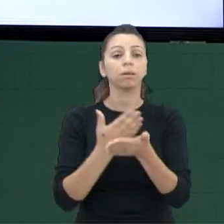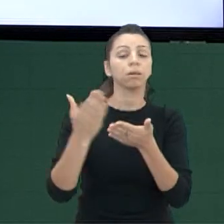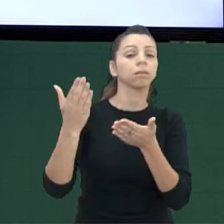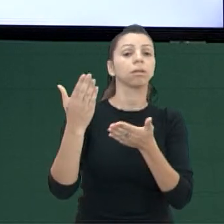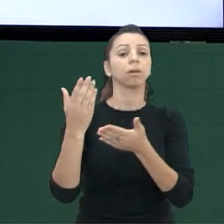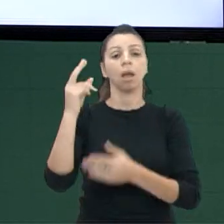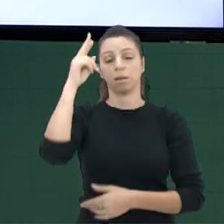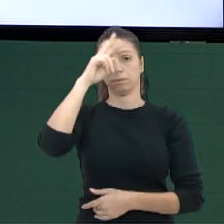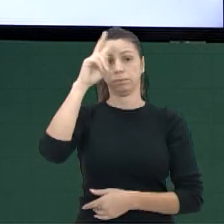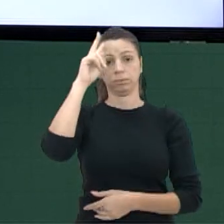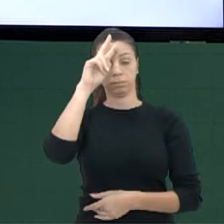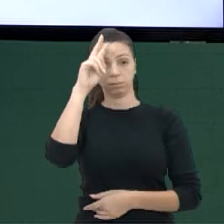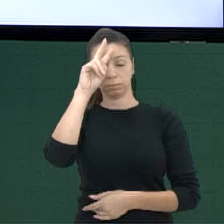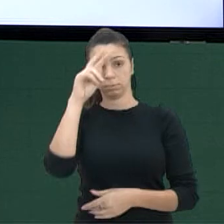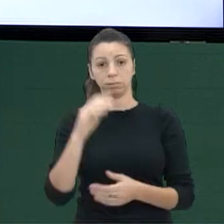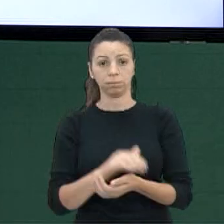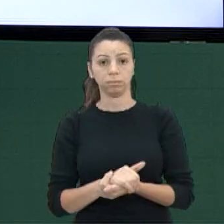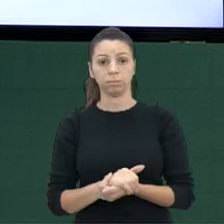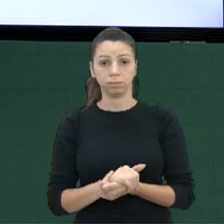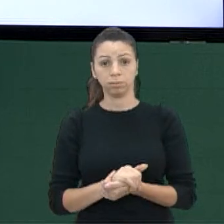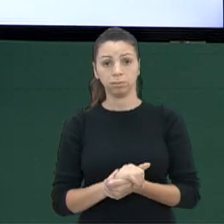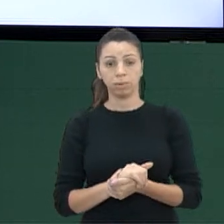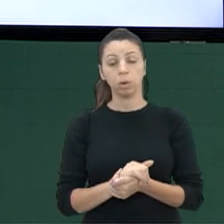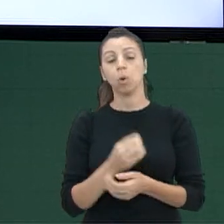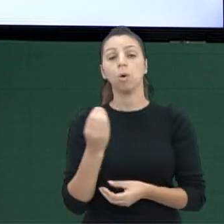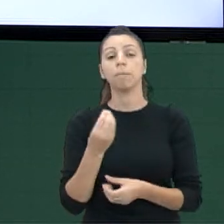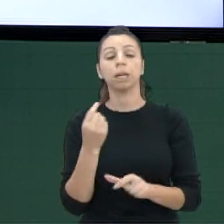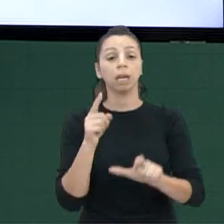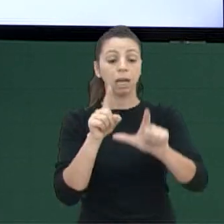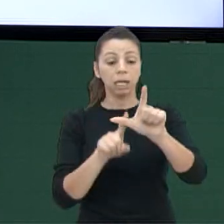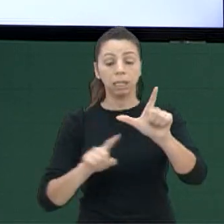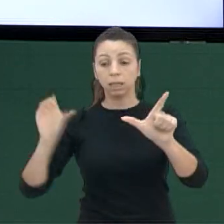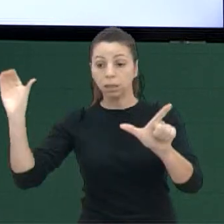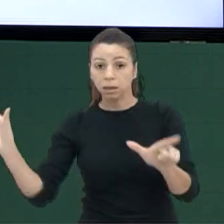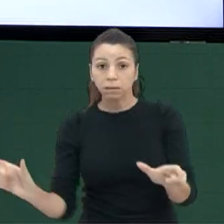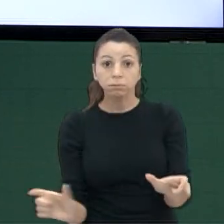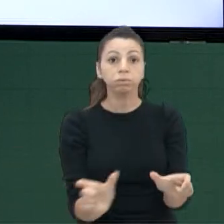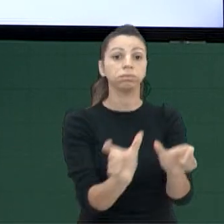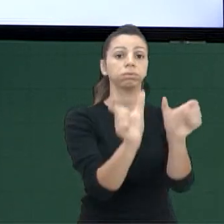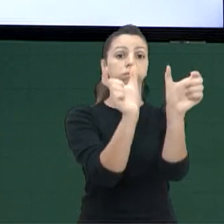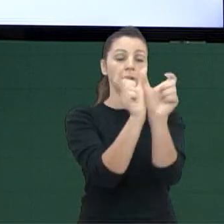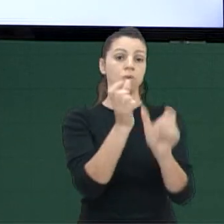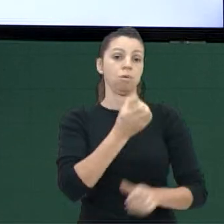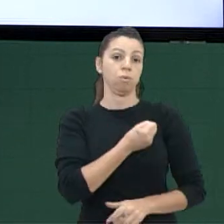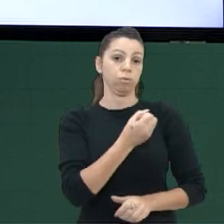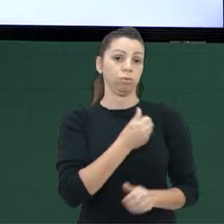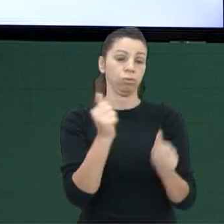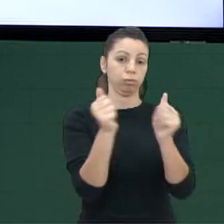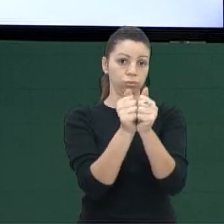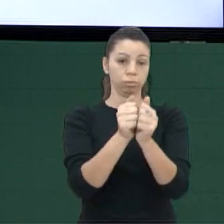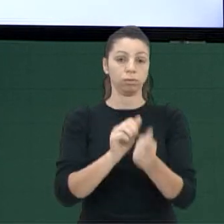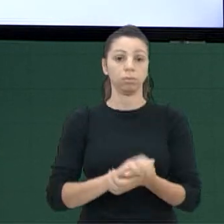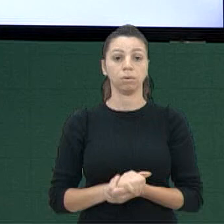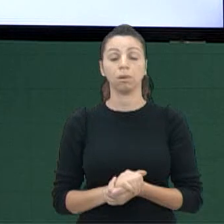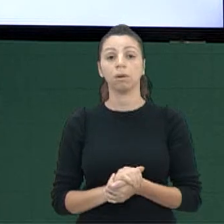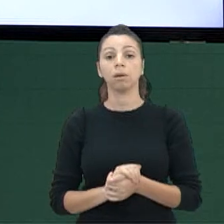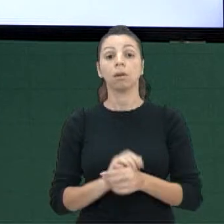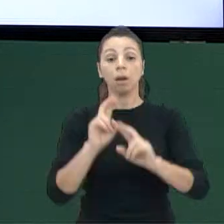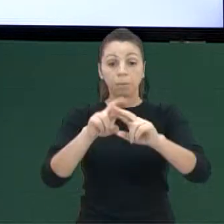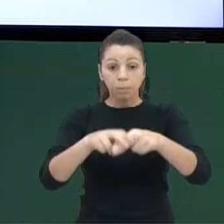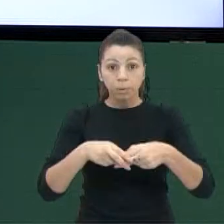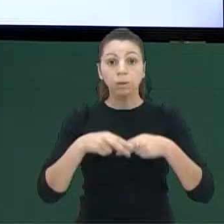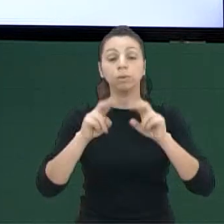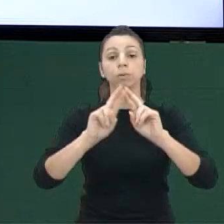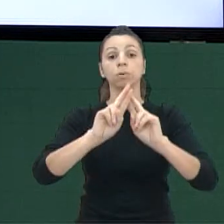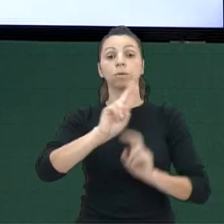que começaram a formular, a colocar as letras dentro das expressões. Por isso que nós chamamos de expressões